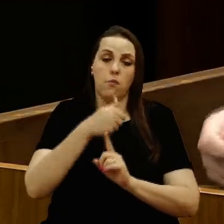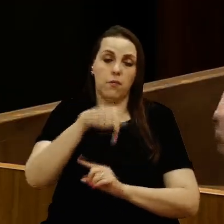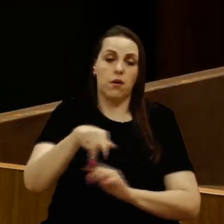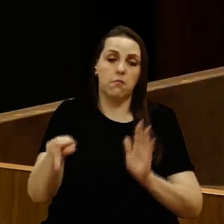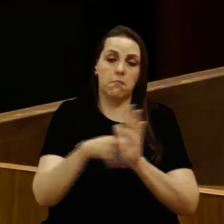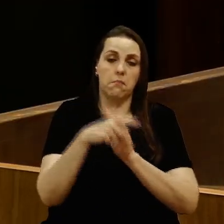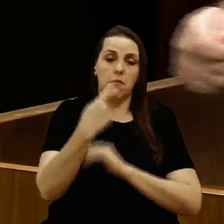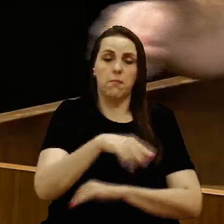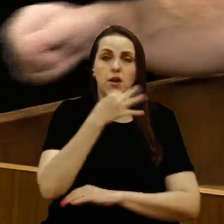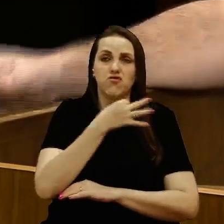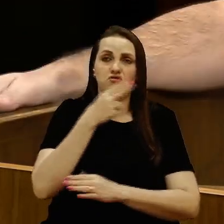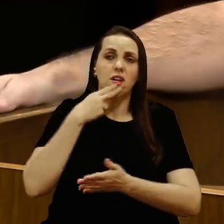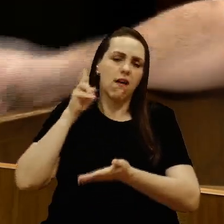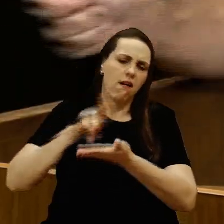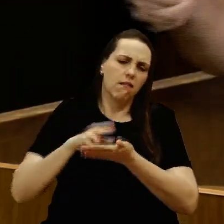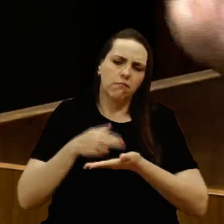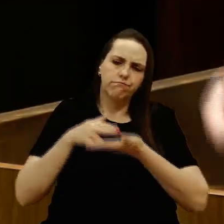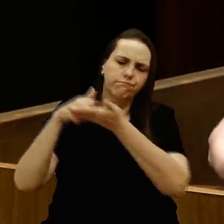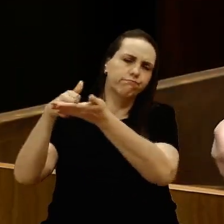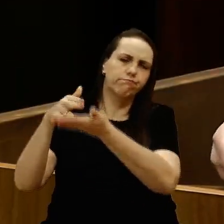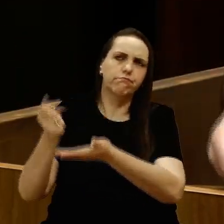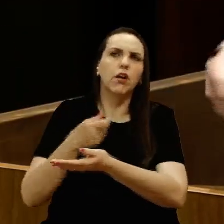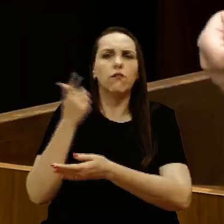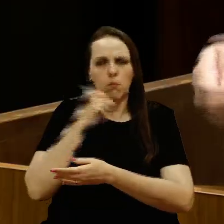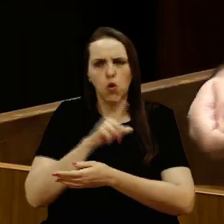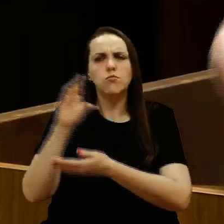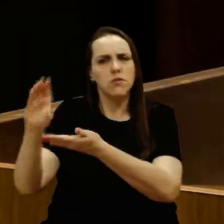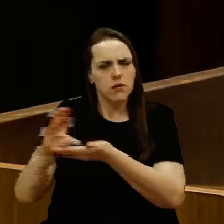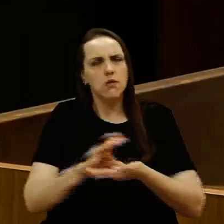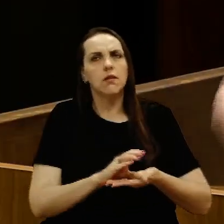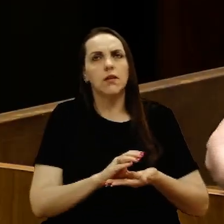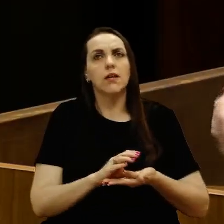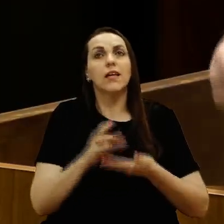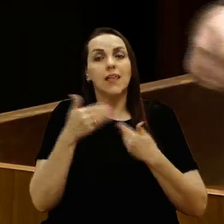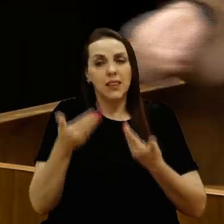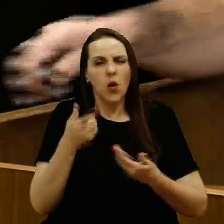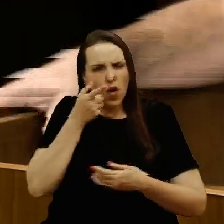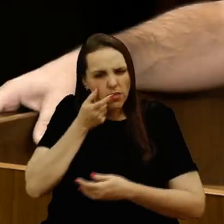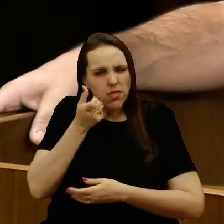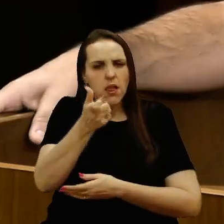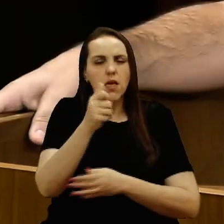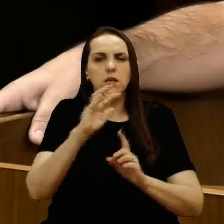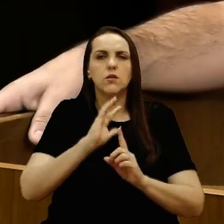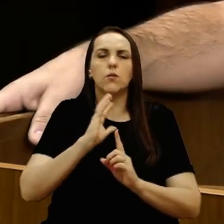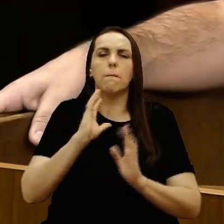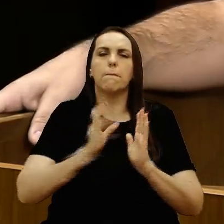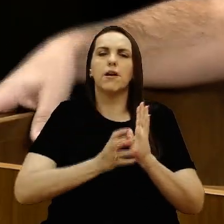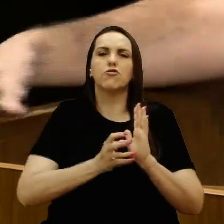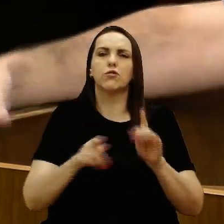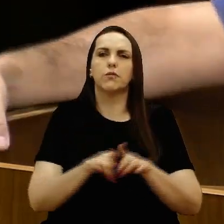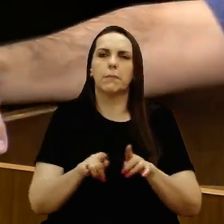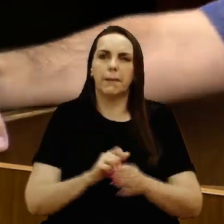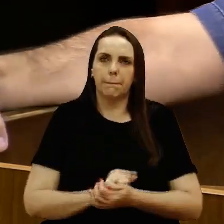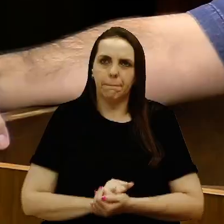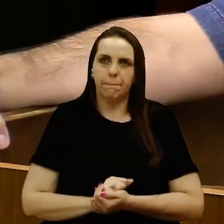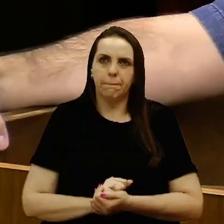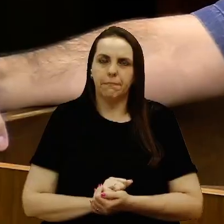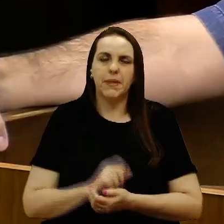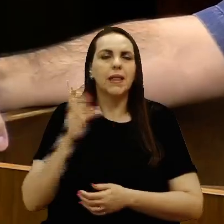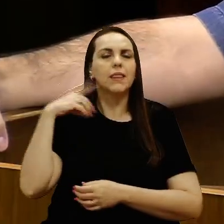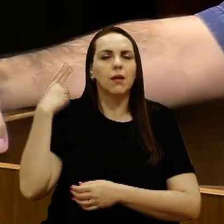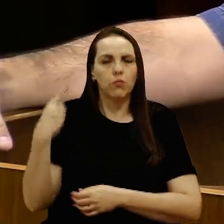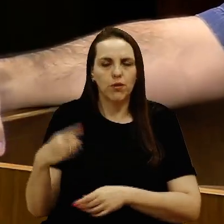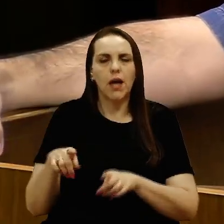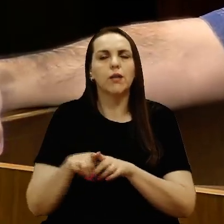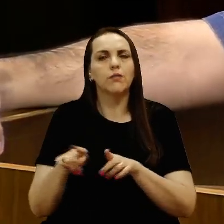nós vamos aplicar recursos. Então venha com interesse do partido. Deputado Bongás, a mesma coisa, vereador Lucas,